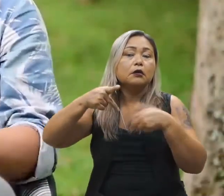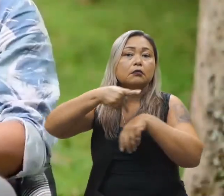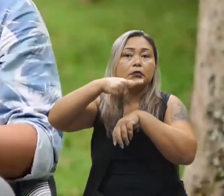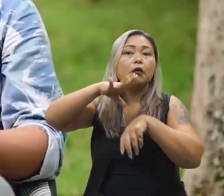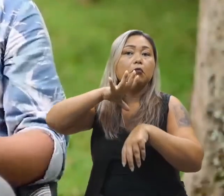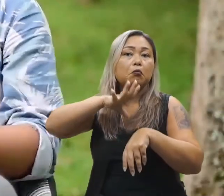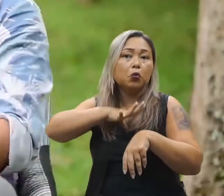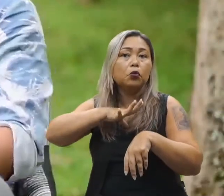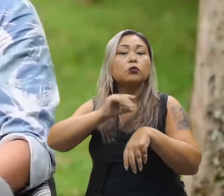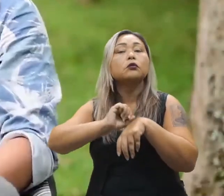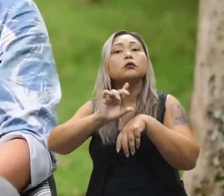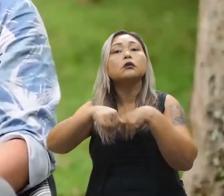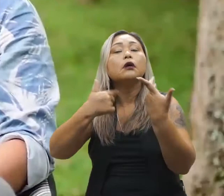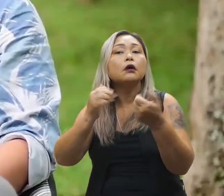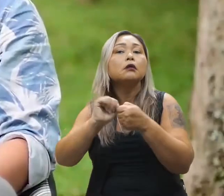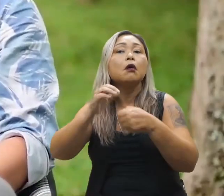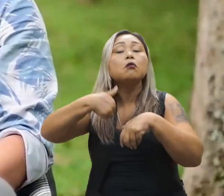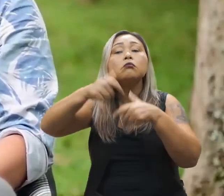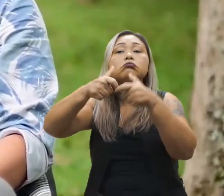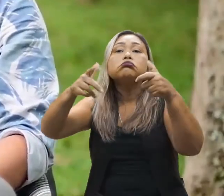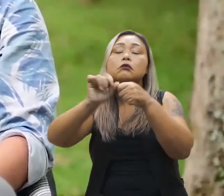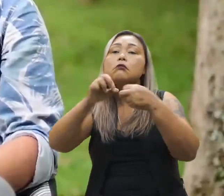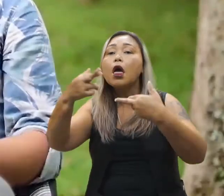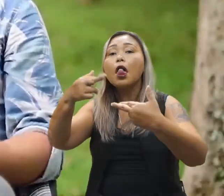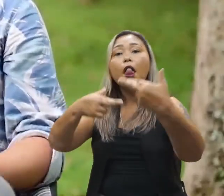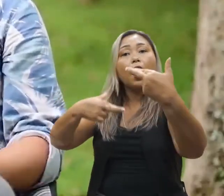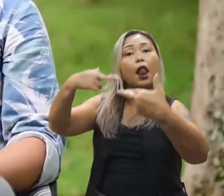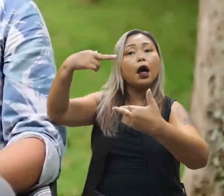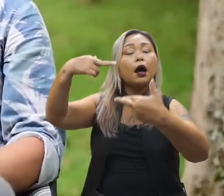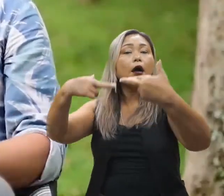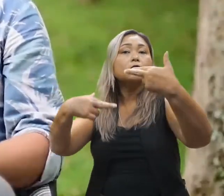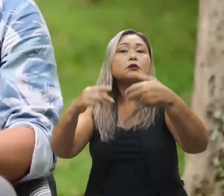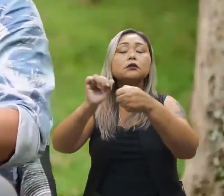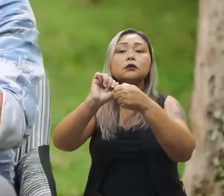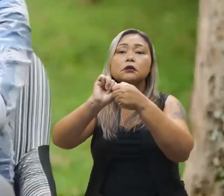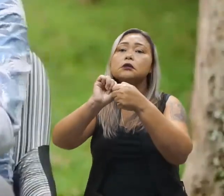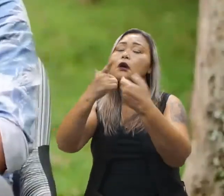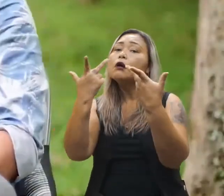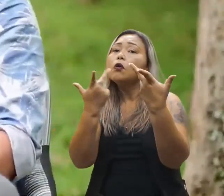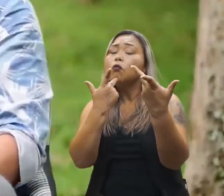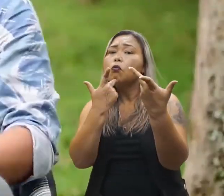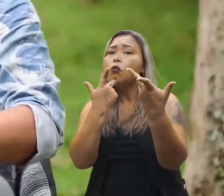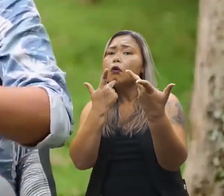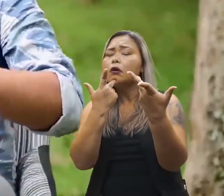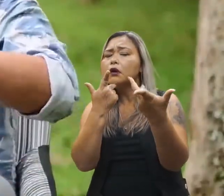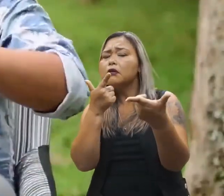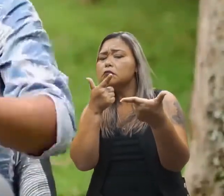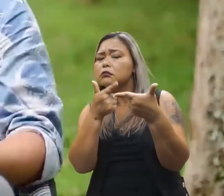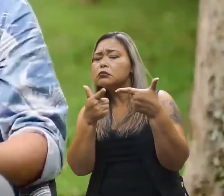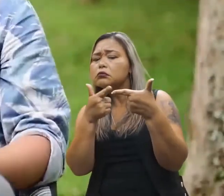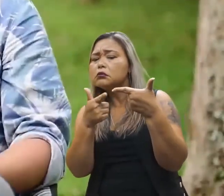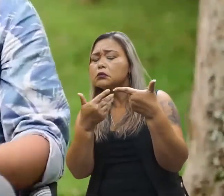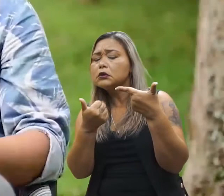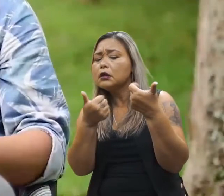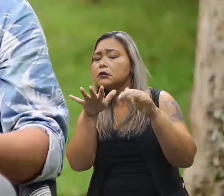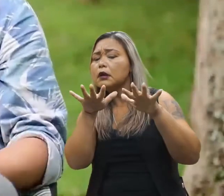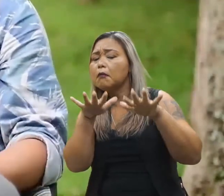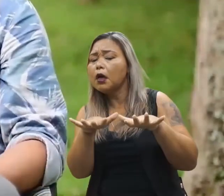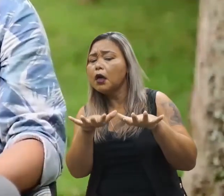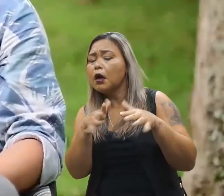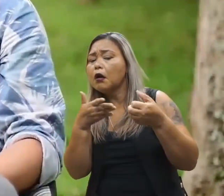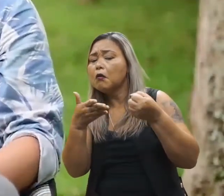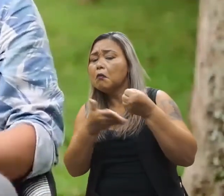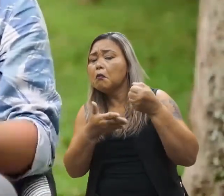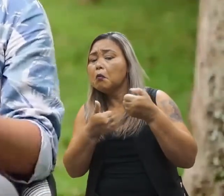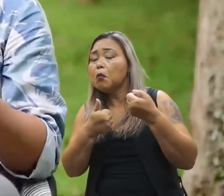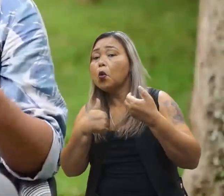E ele é um dos grandes teóricos do relativismo, que vai julgar justamente com a dificuldade de se estabelecer um mínimo ético